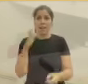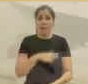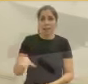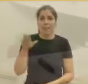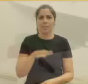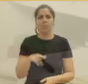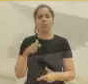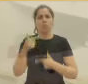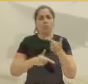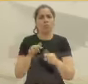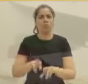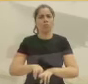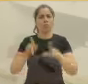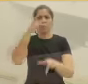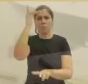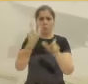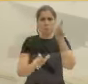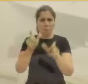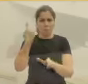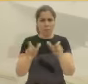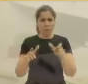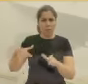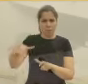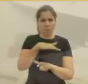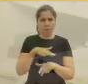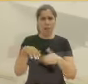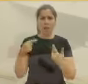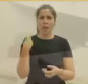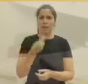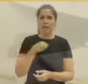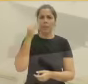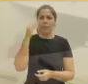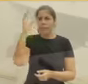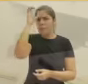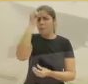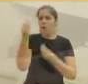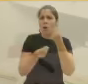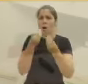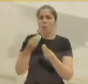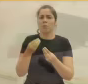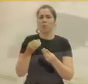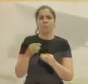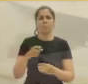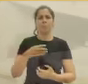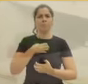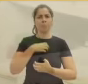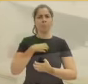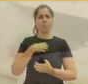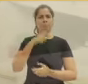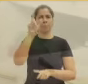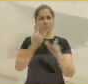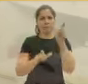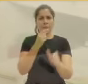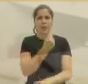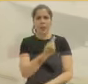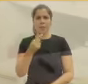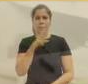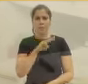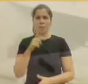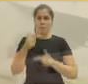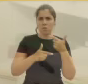é uma criança que funciona só diferente da gente. A gente tem que aprender como é que lida com ela. E cada um vai funcionar de jeito.